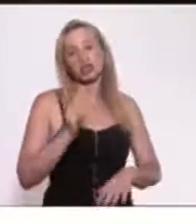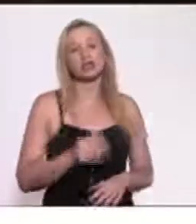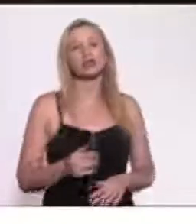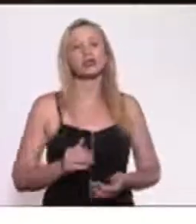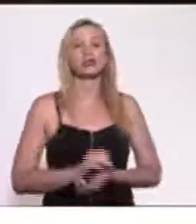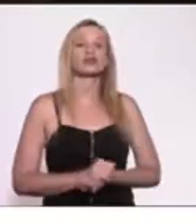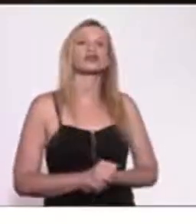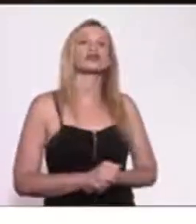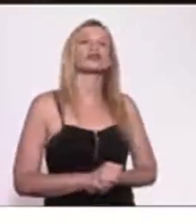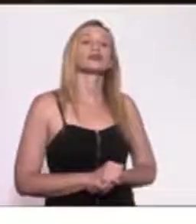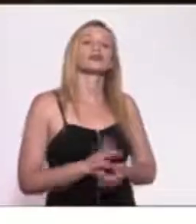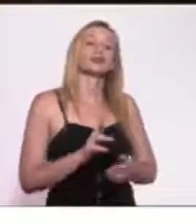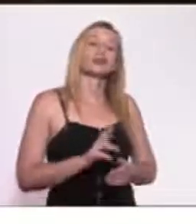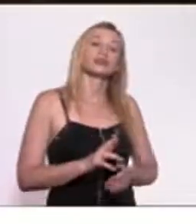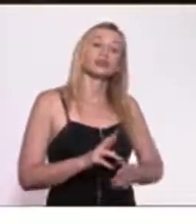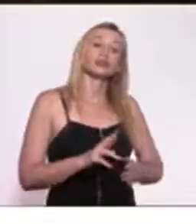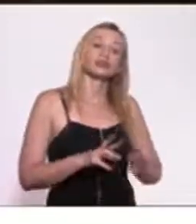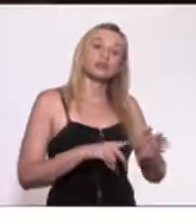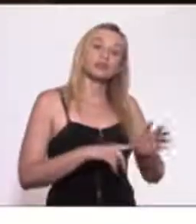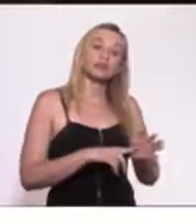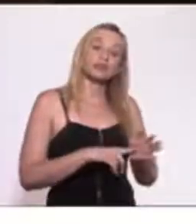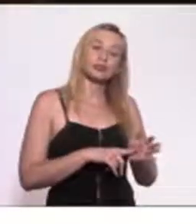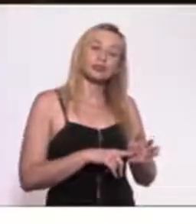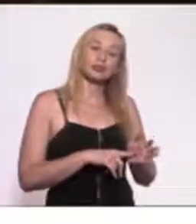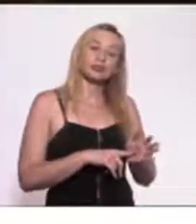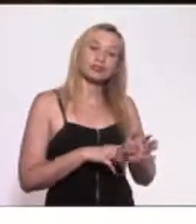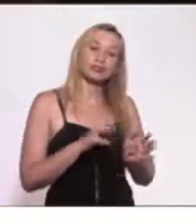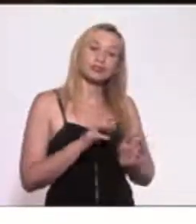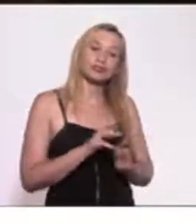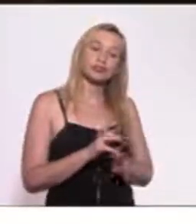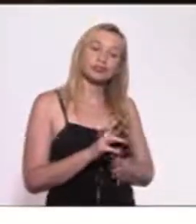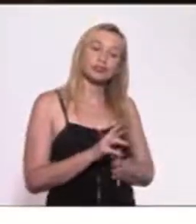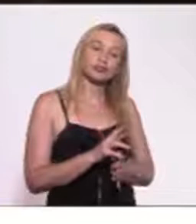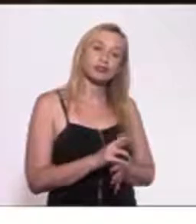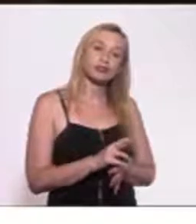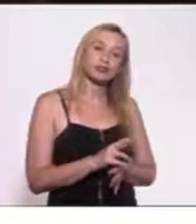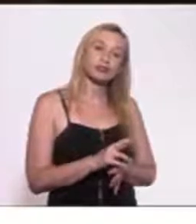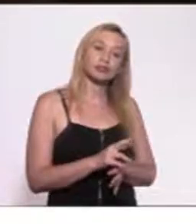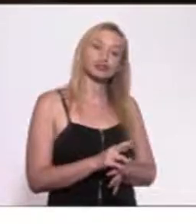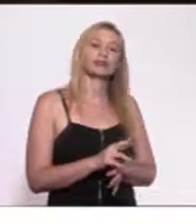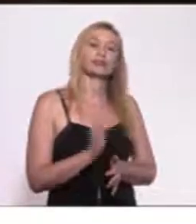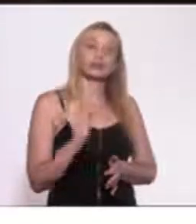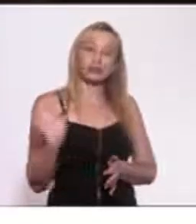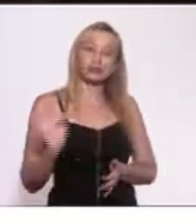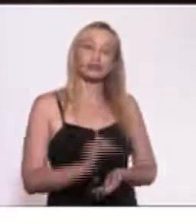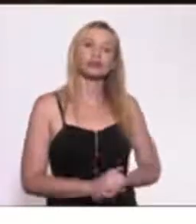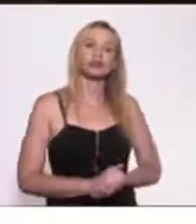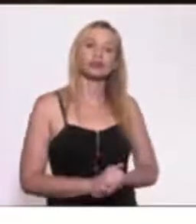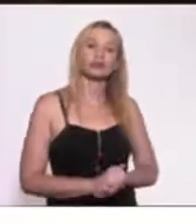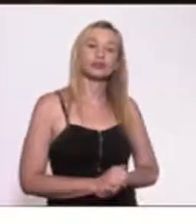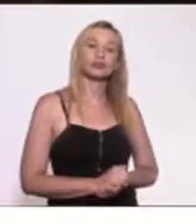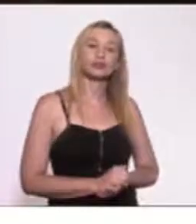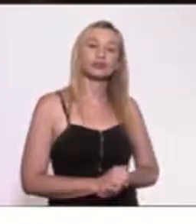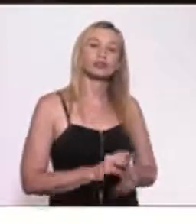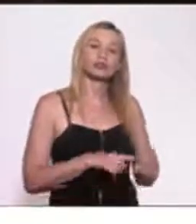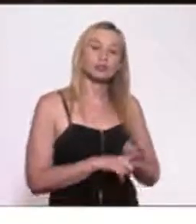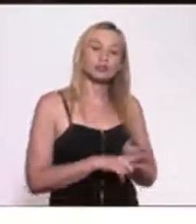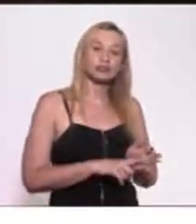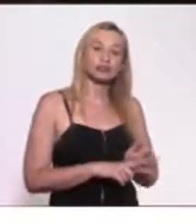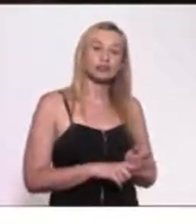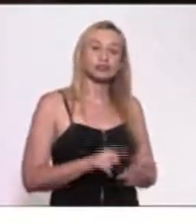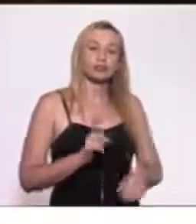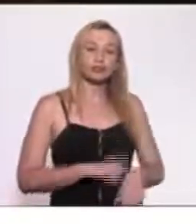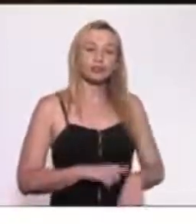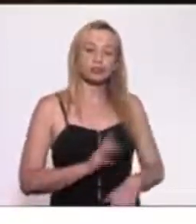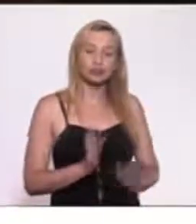regime de recuperação fiscal. Vem esse ano que vem, em setembro de 2020, o regime de recuperação fiscal na vigência atual. E